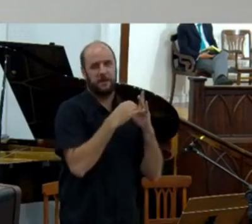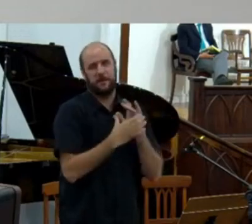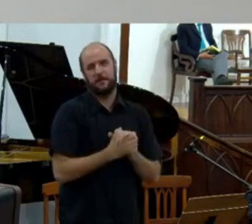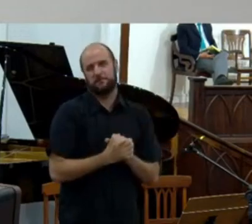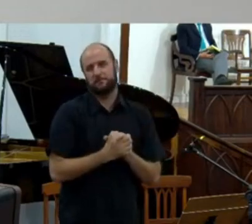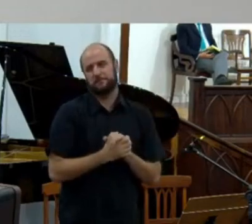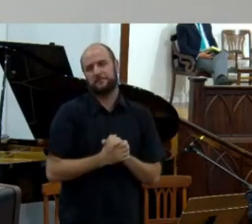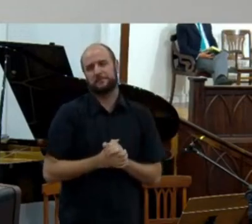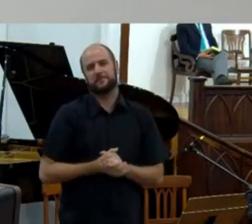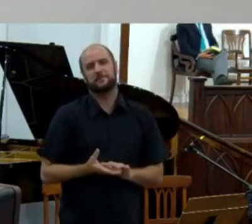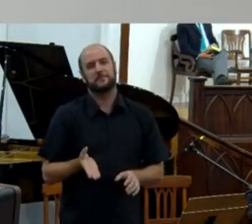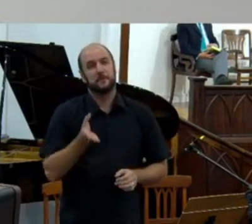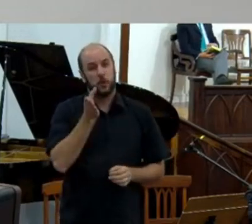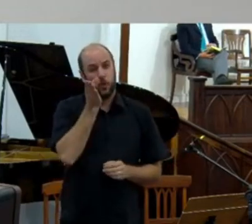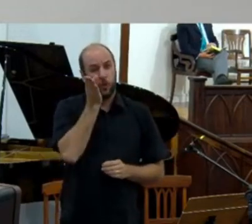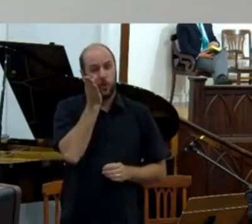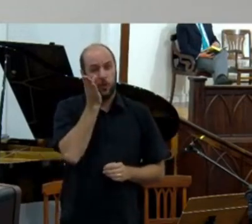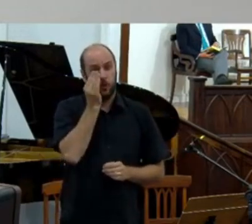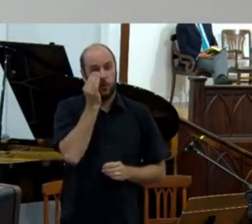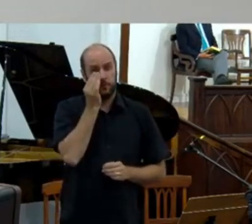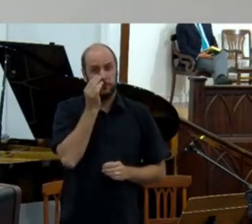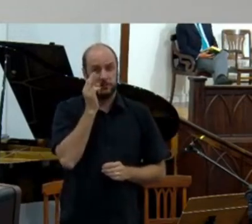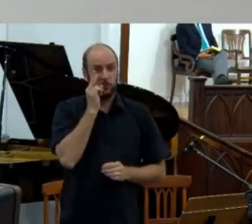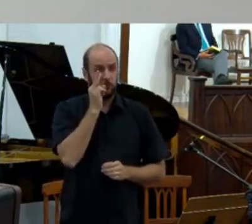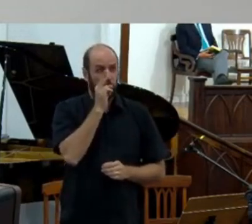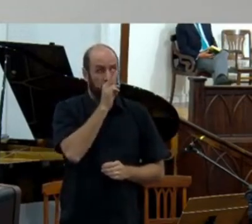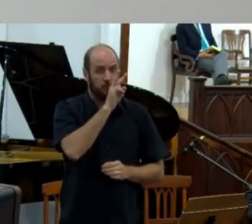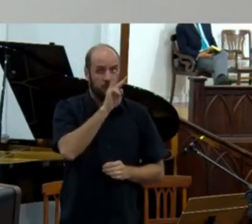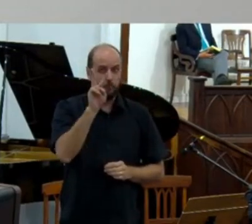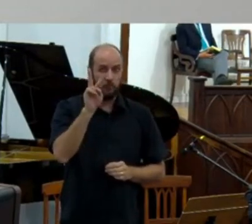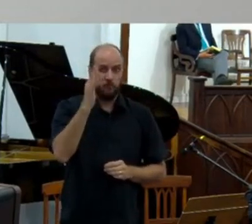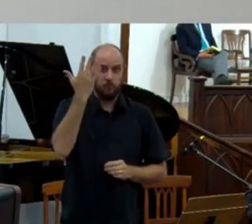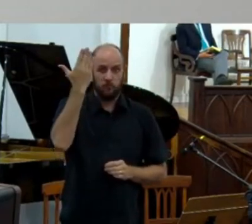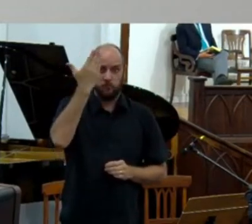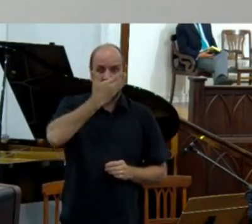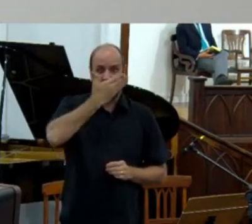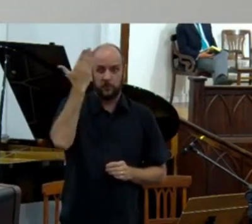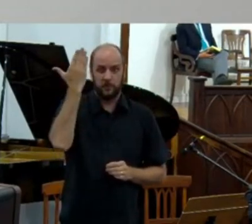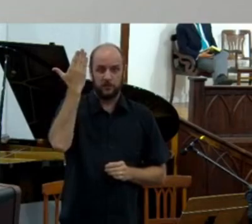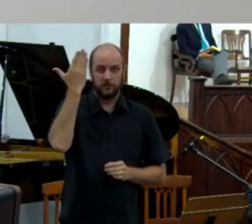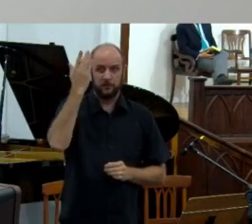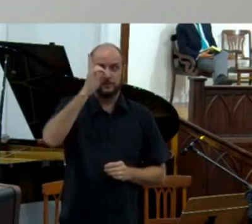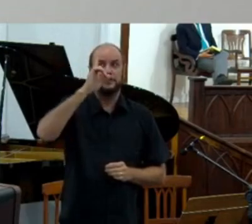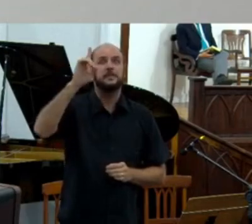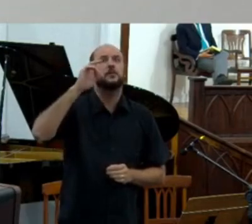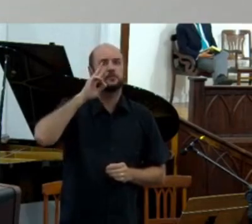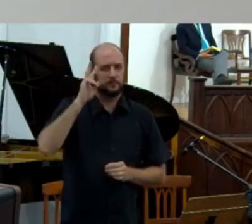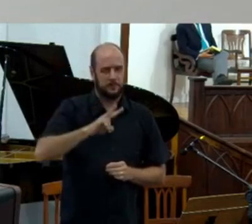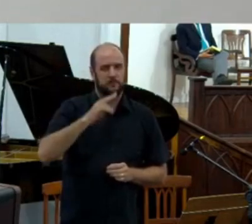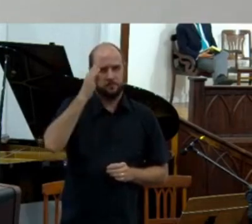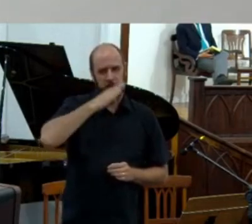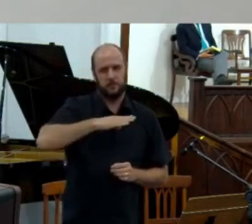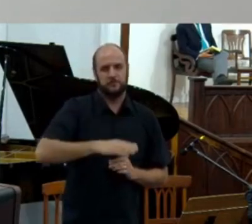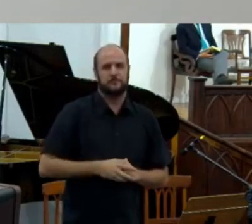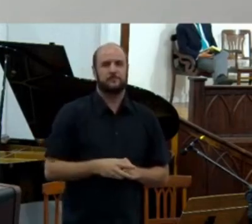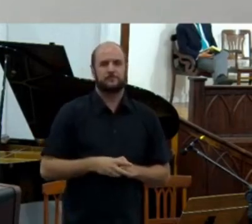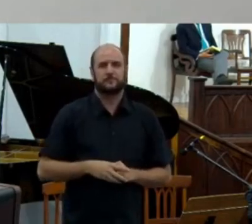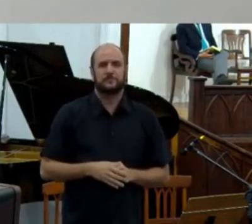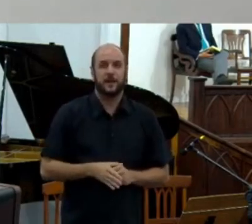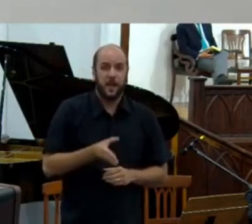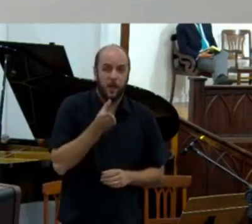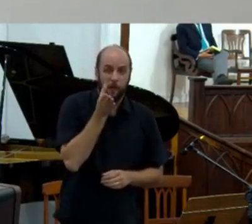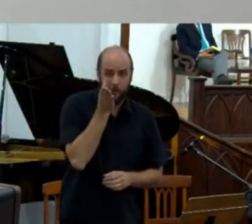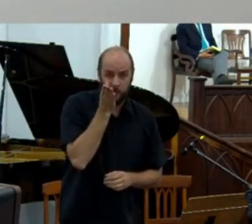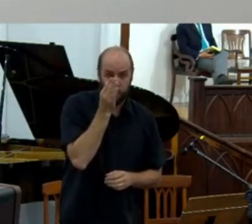Cobiça é aquilo que nossos olhos não enxergam, mas Deus vê. E a cobiça faz